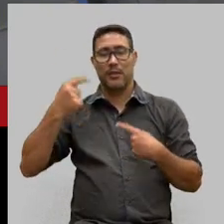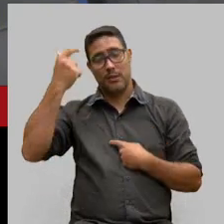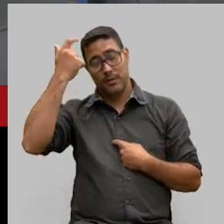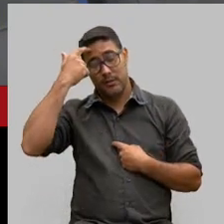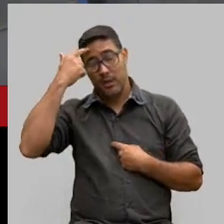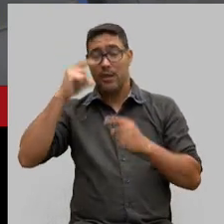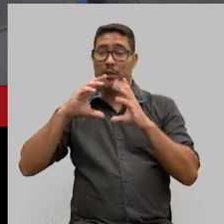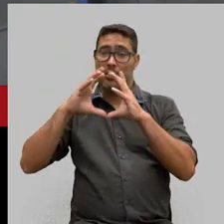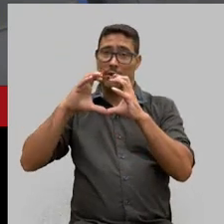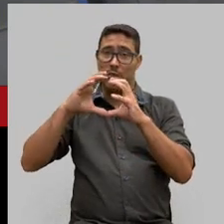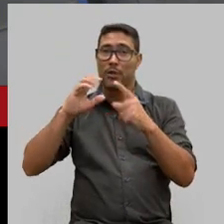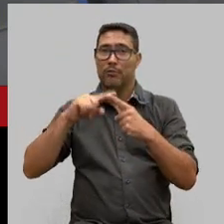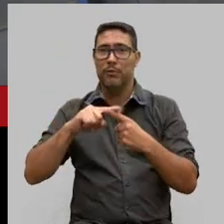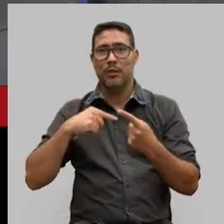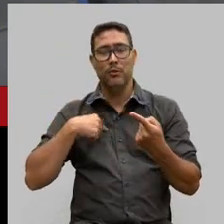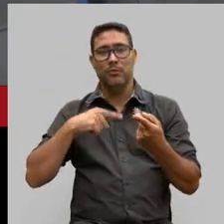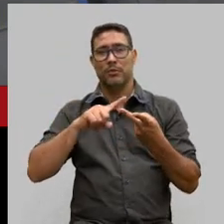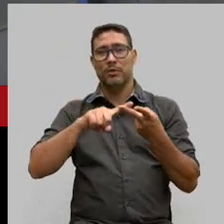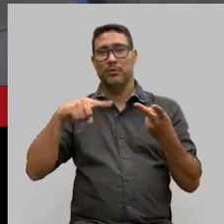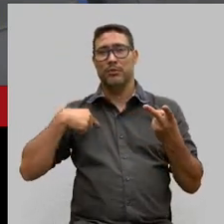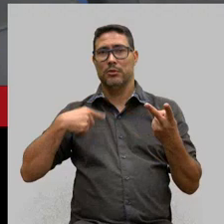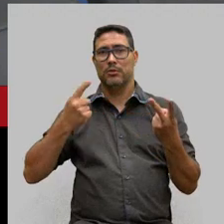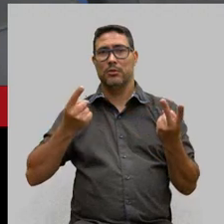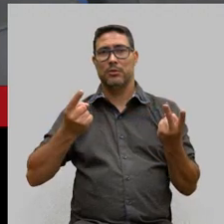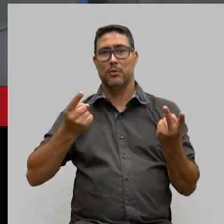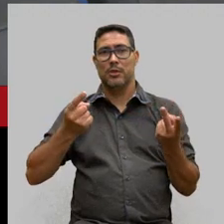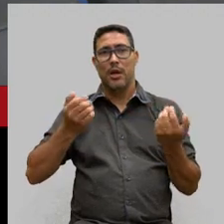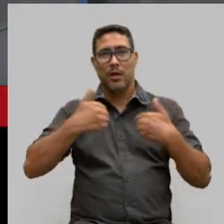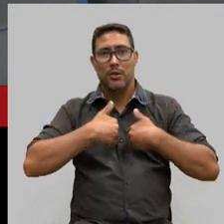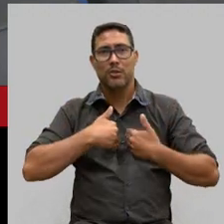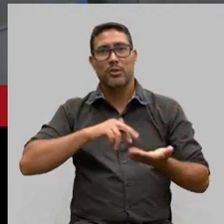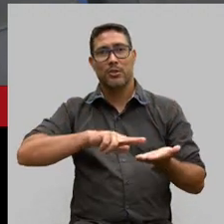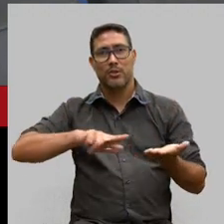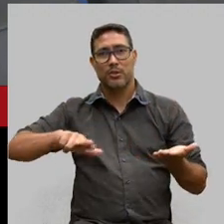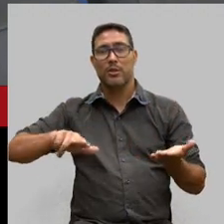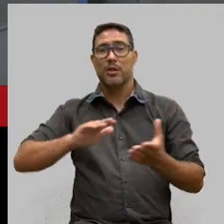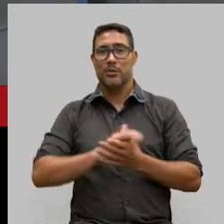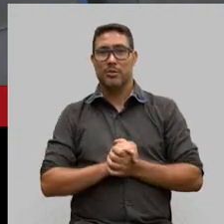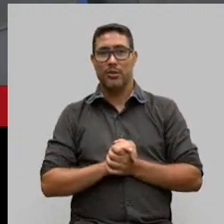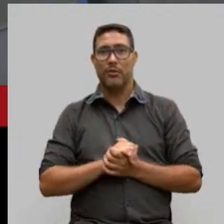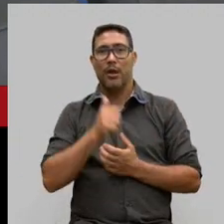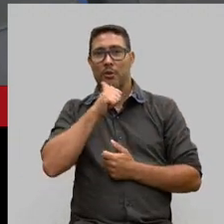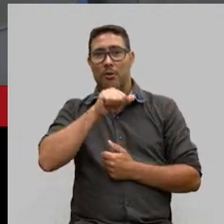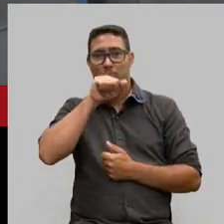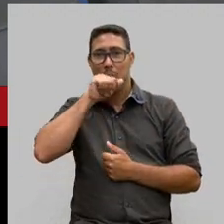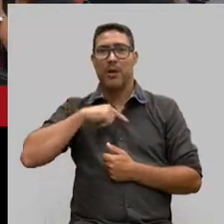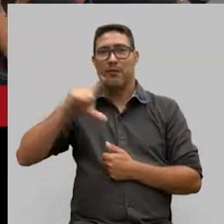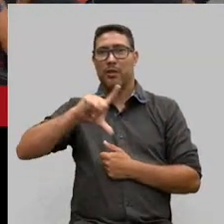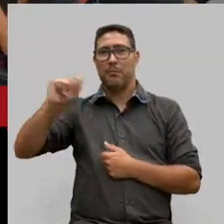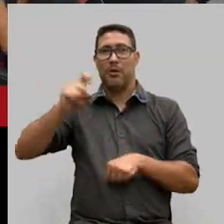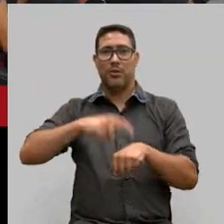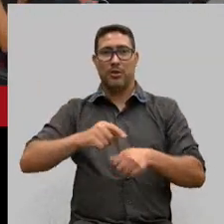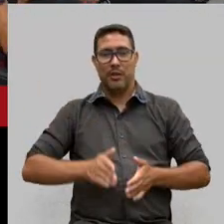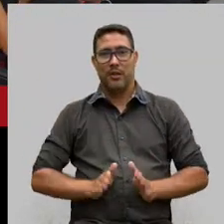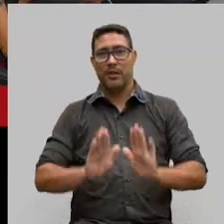síndrome de da e autismo Ok e o pai foi embora quando nasceu obrigada gente